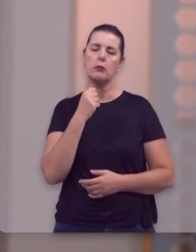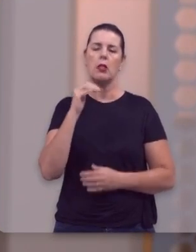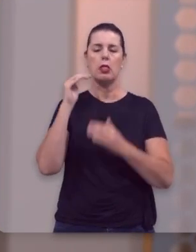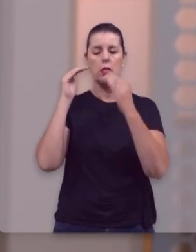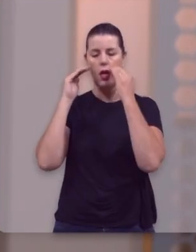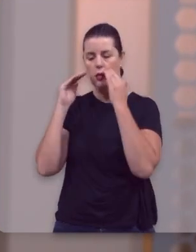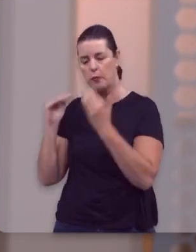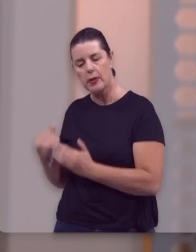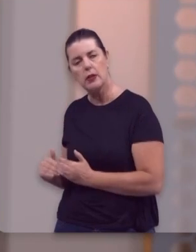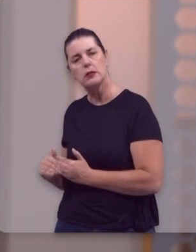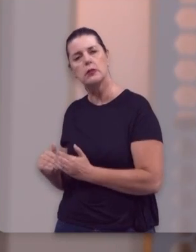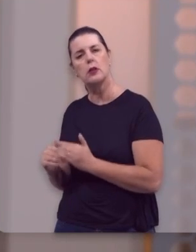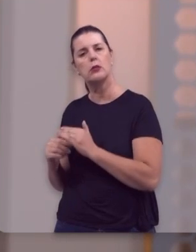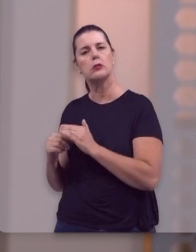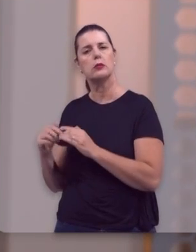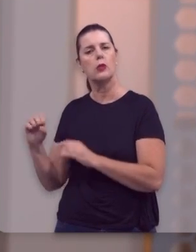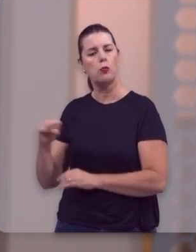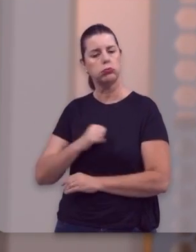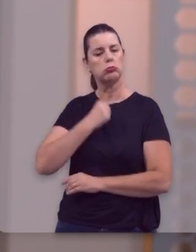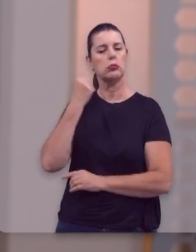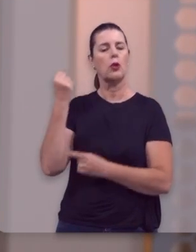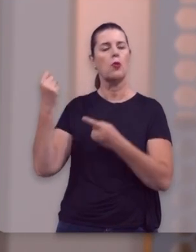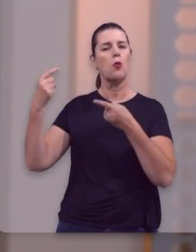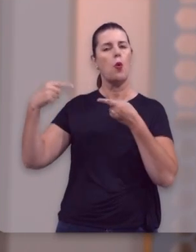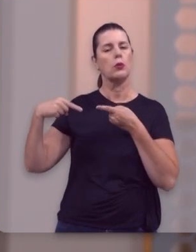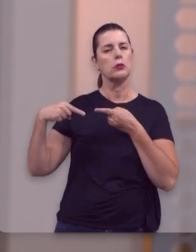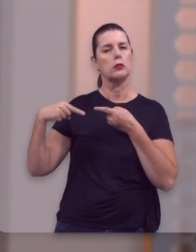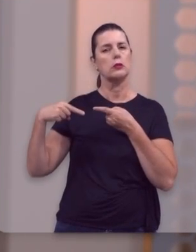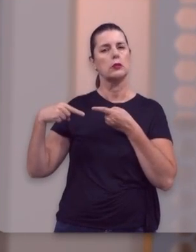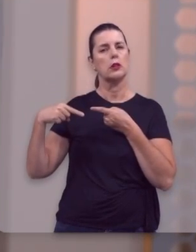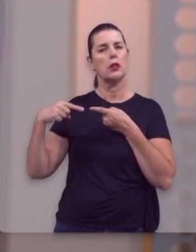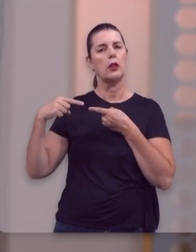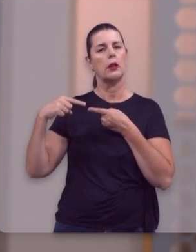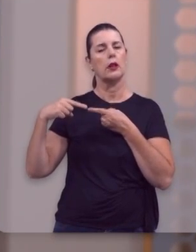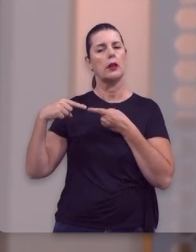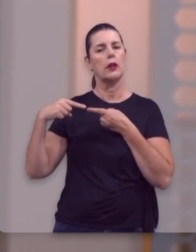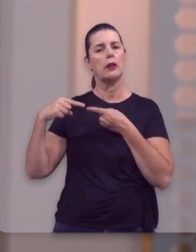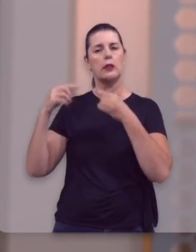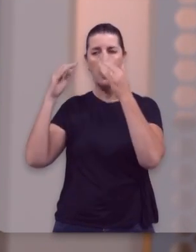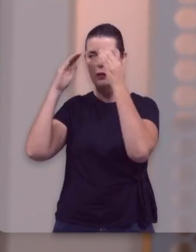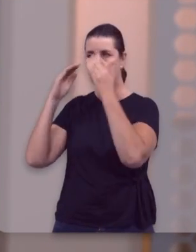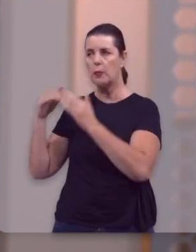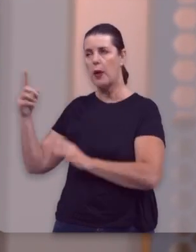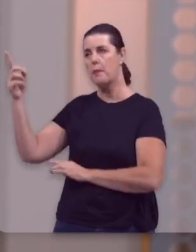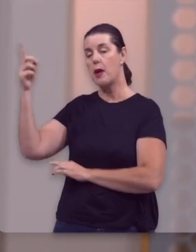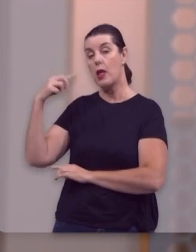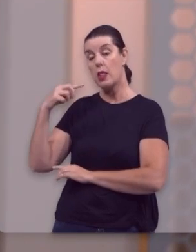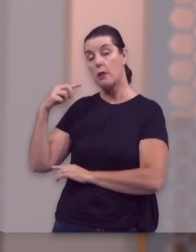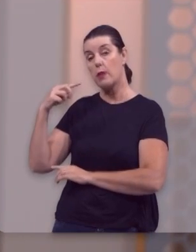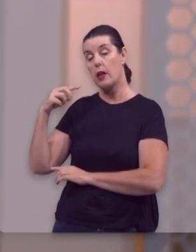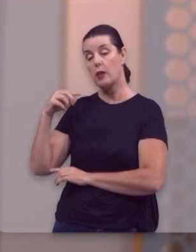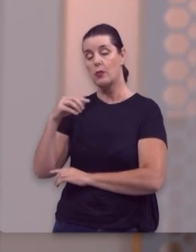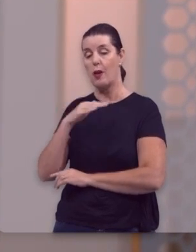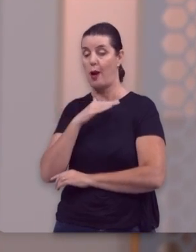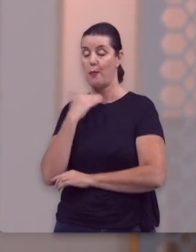desobedeceu, rebelou-se, transgrediu o mandamento de Deus. E a